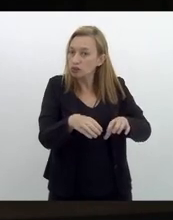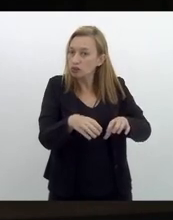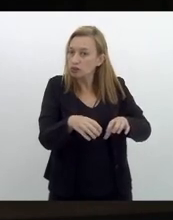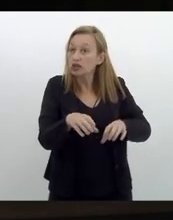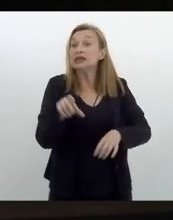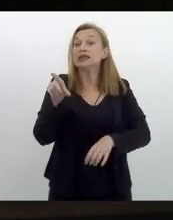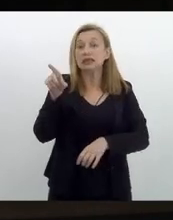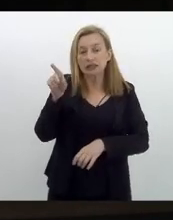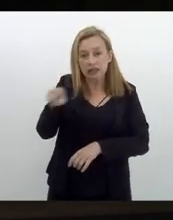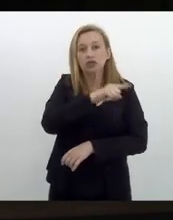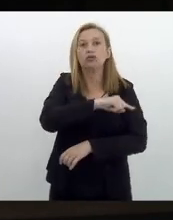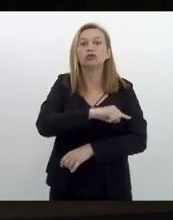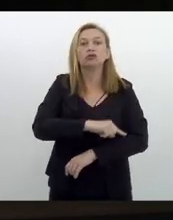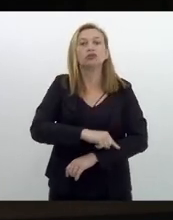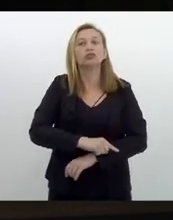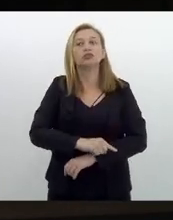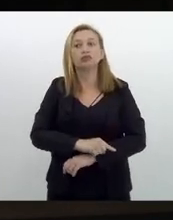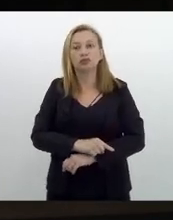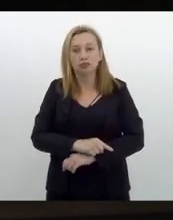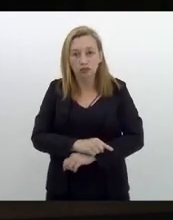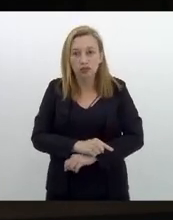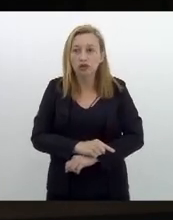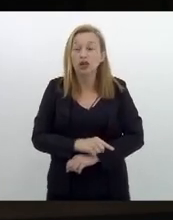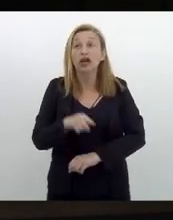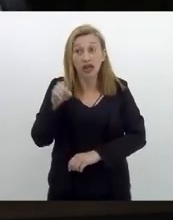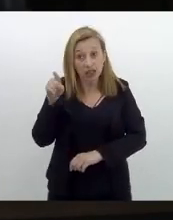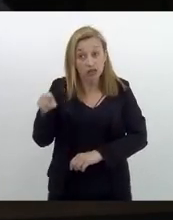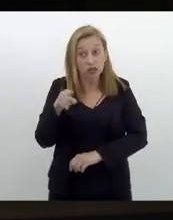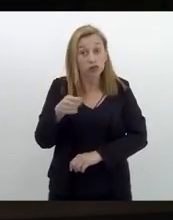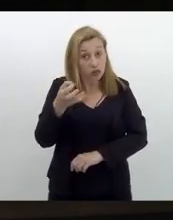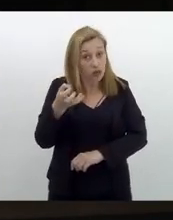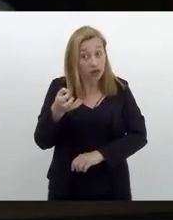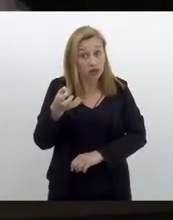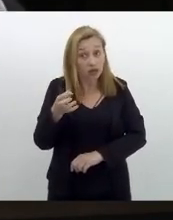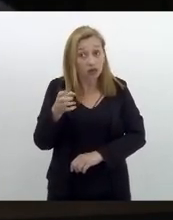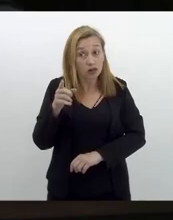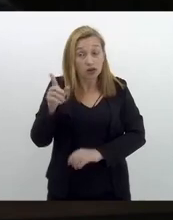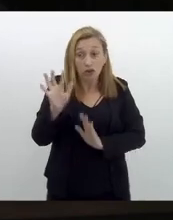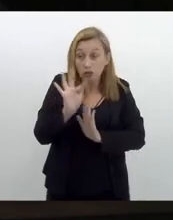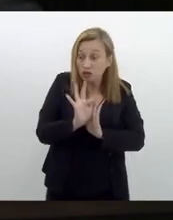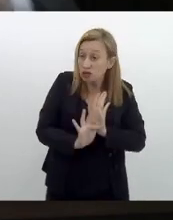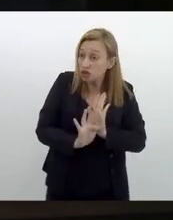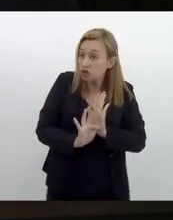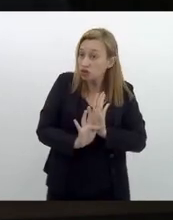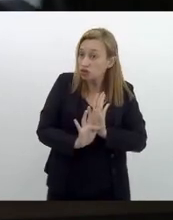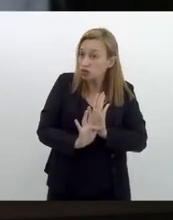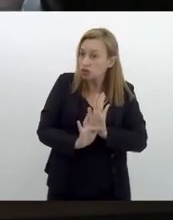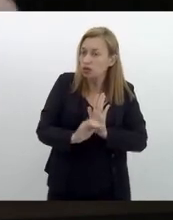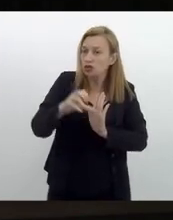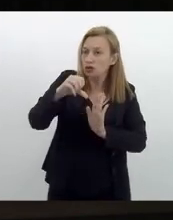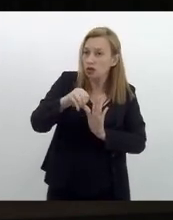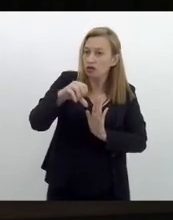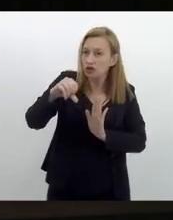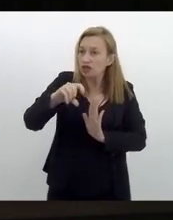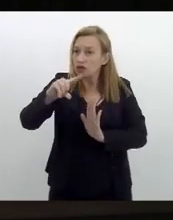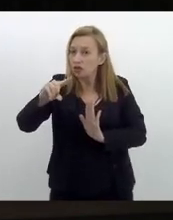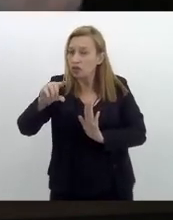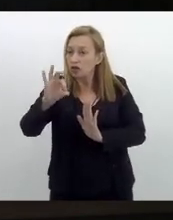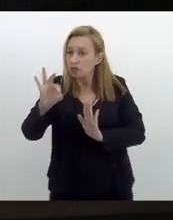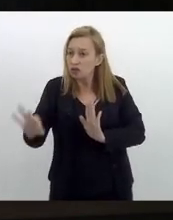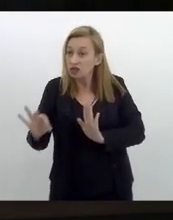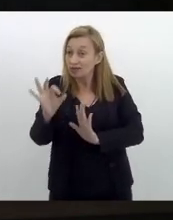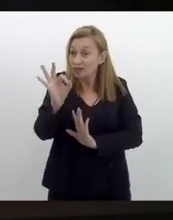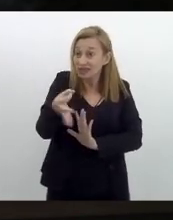Isso, é isso que eu quero, vossa excelência fez um texto, na minha opinião, 99% certo,